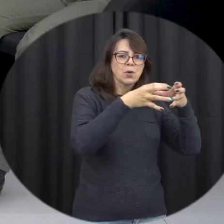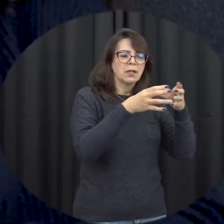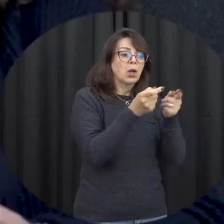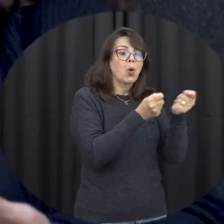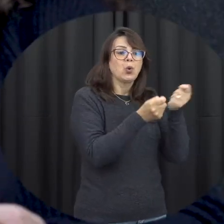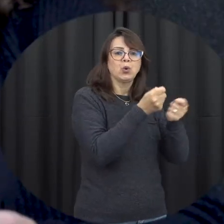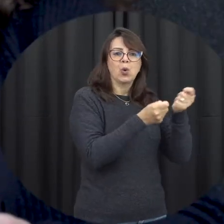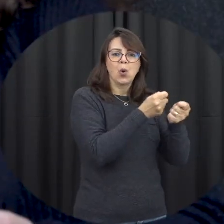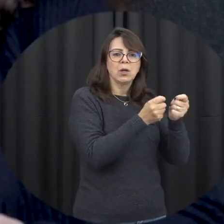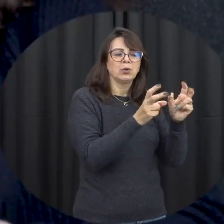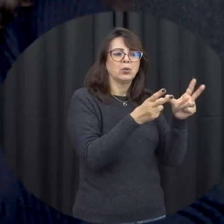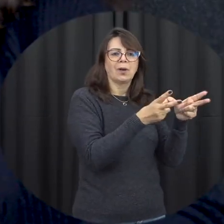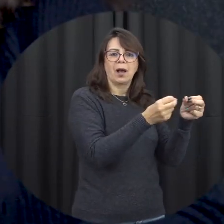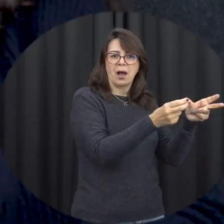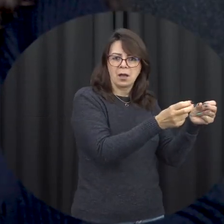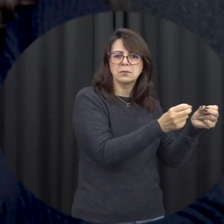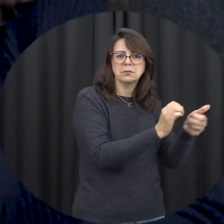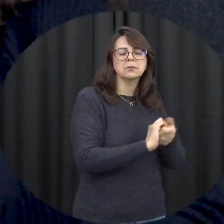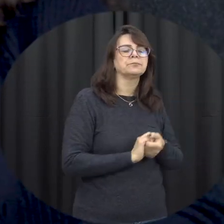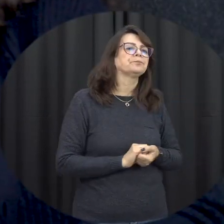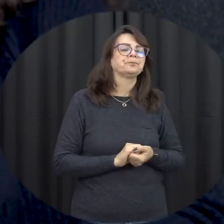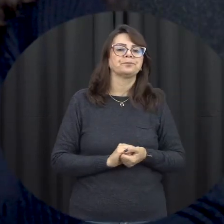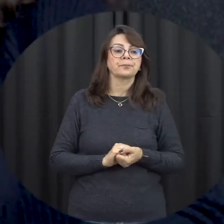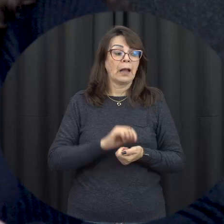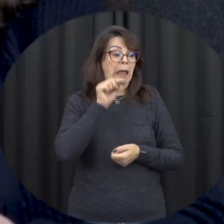câncer. Nesse centro de controle do câncer,